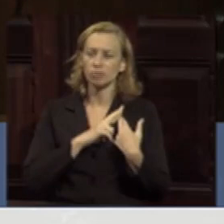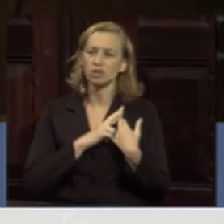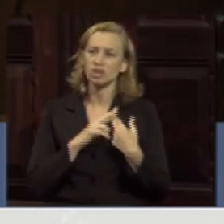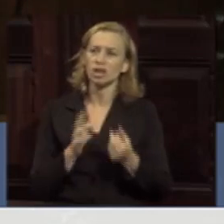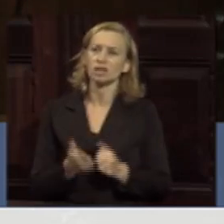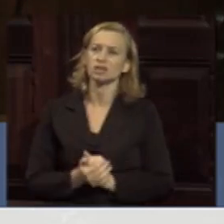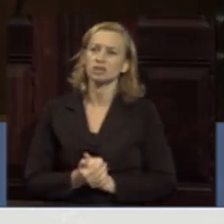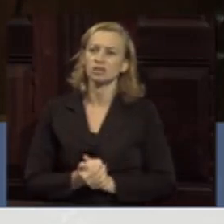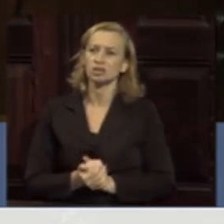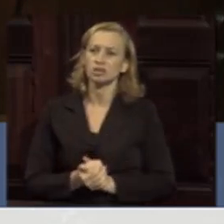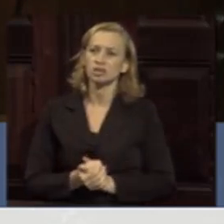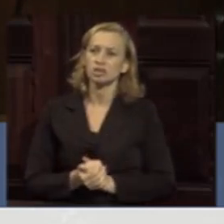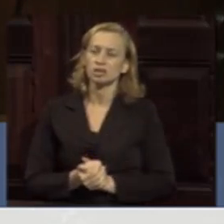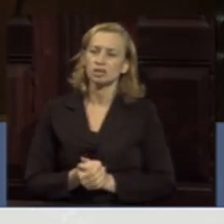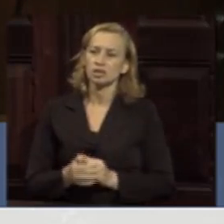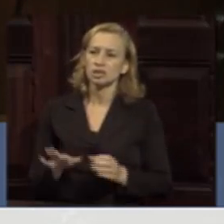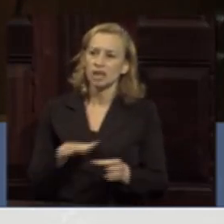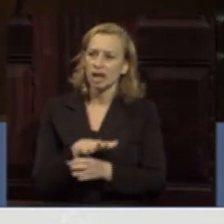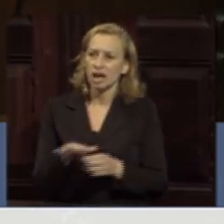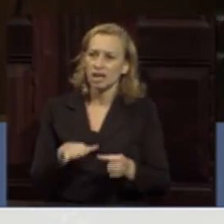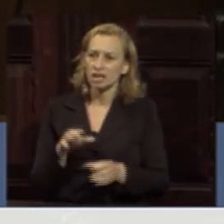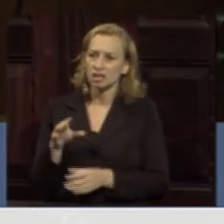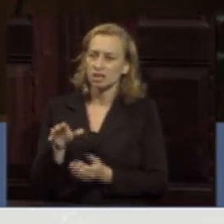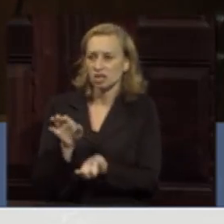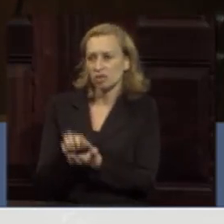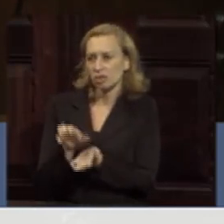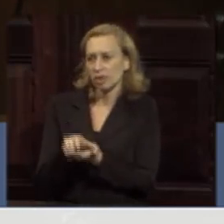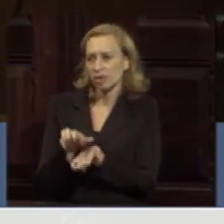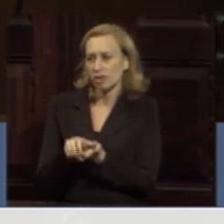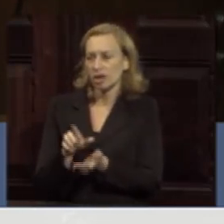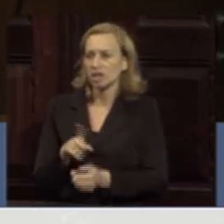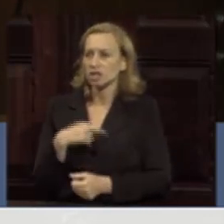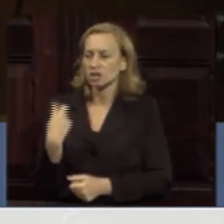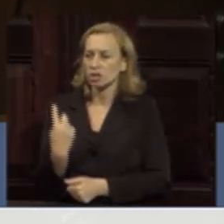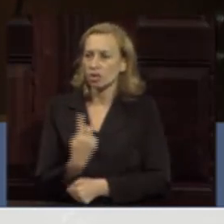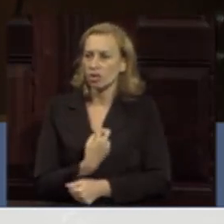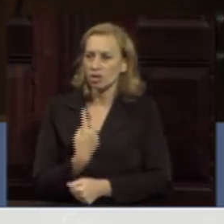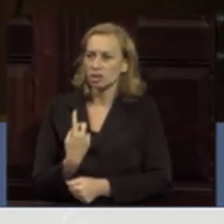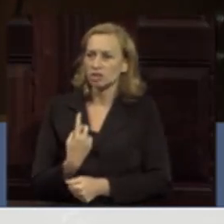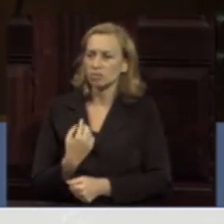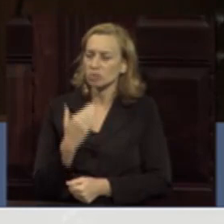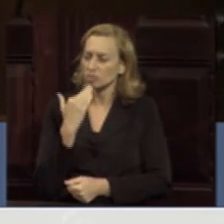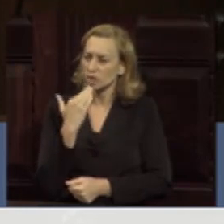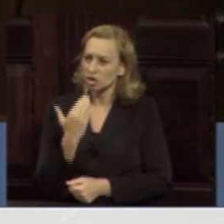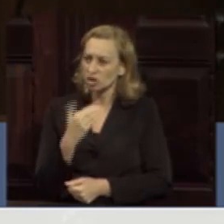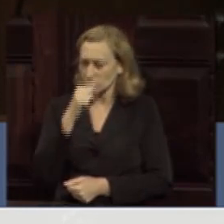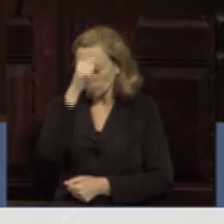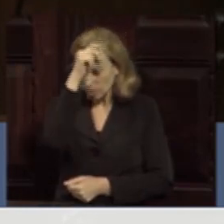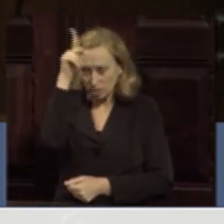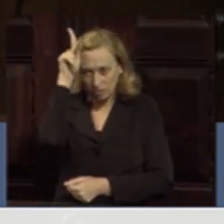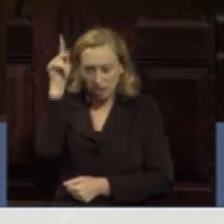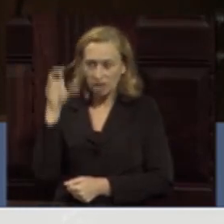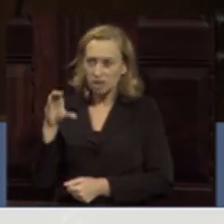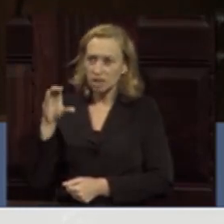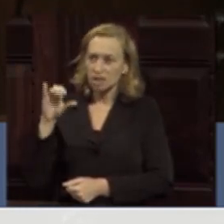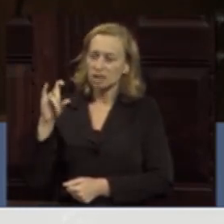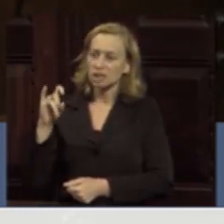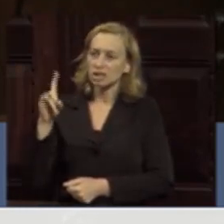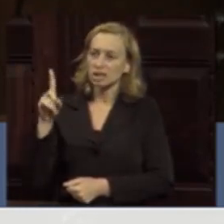relação à área de Jacarepaguá. Nós estamos cobrando, o prefeito esteve na cidade de Deus na